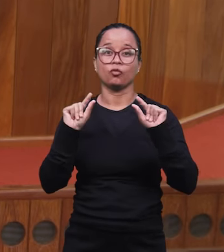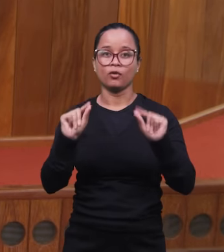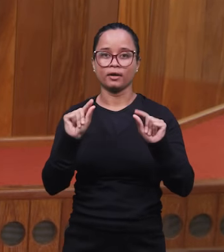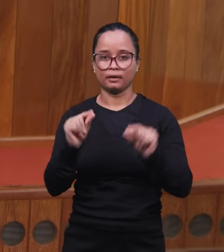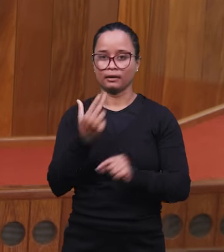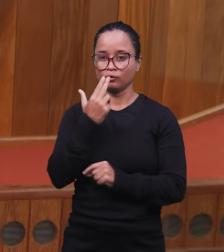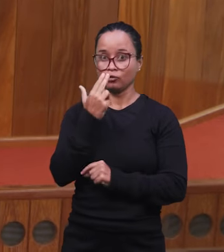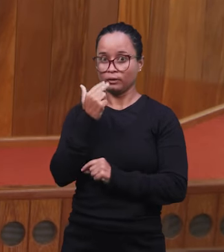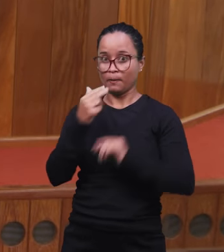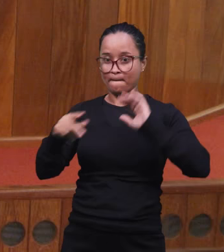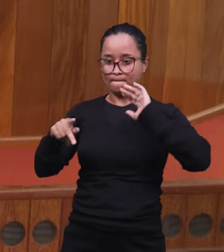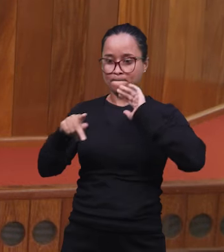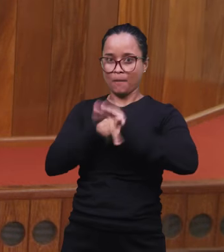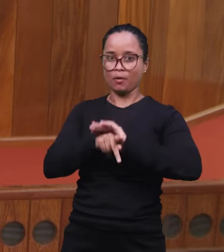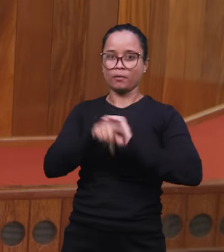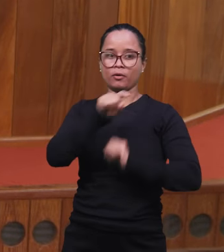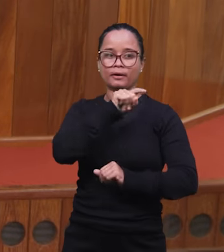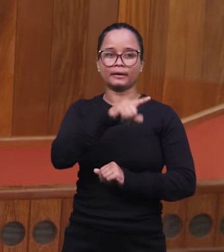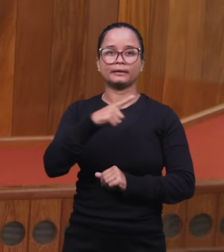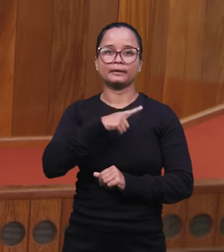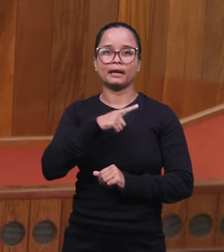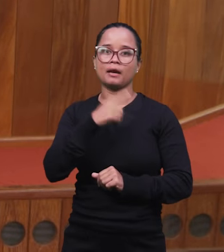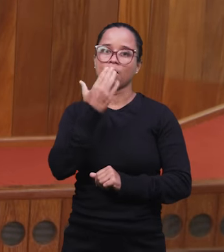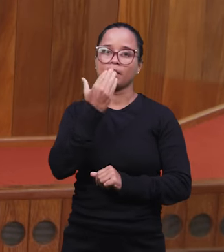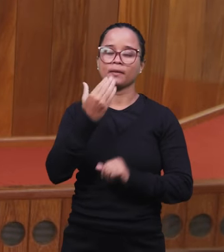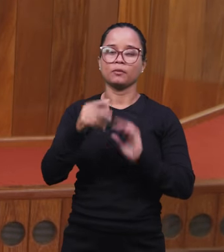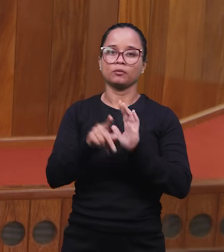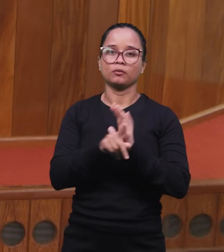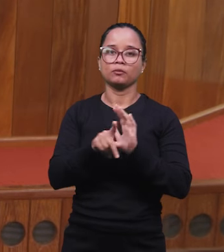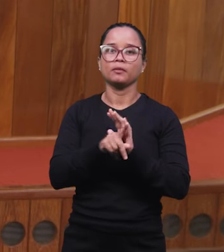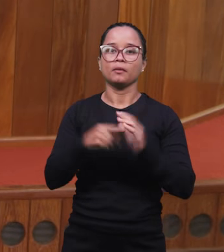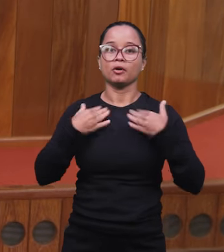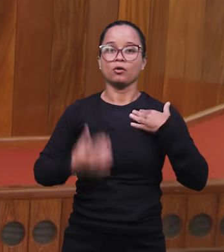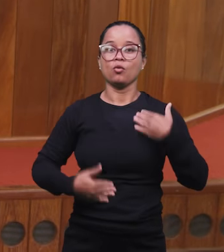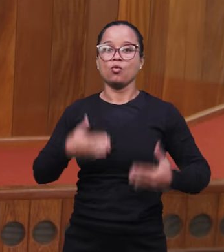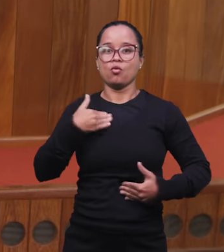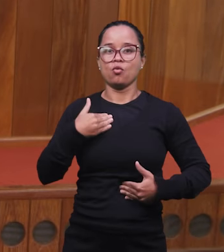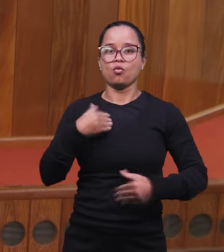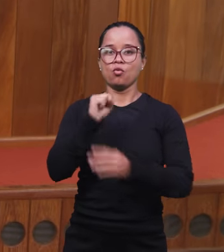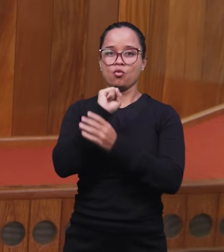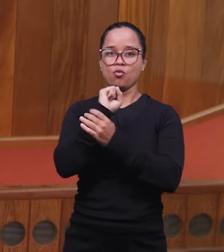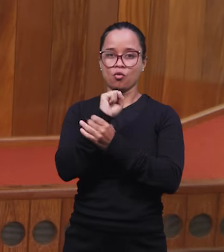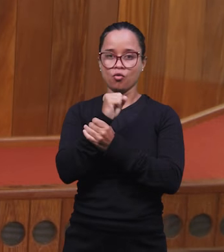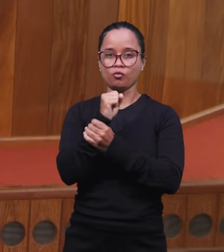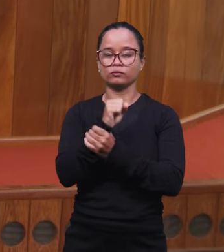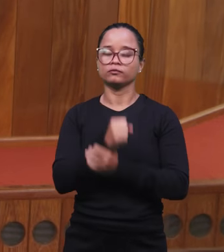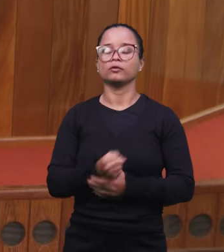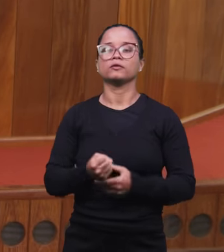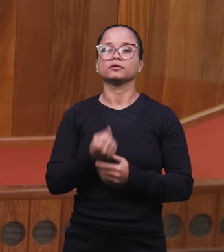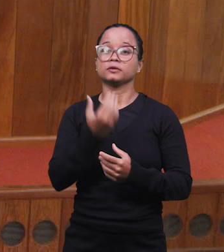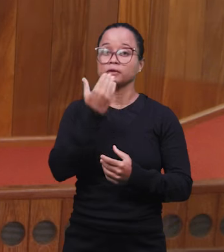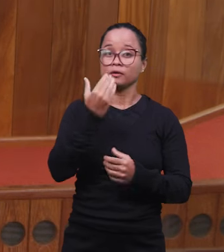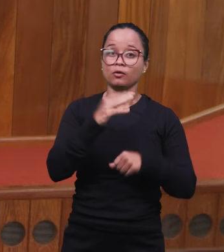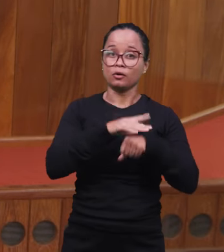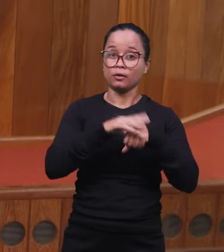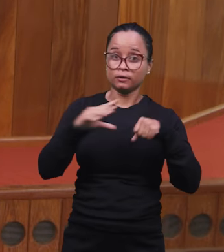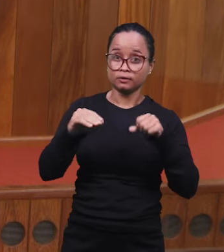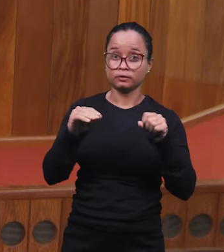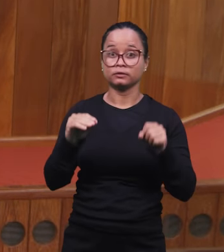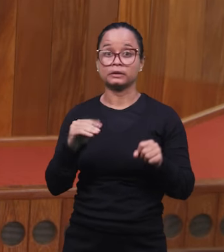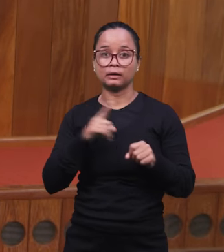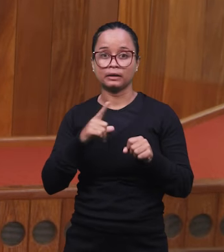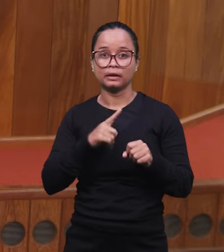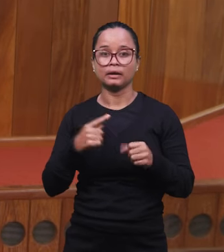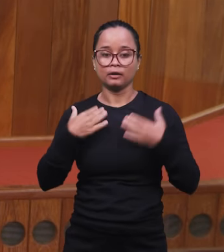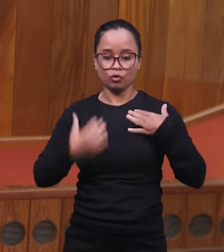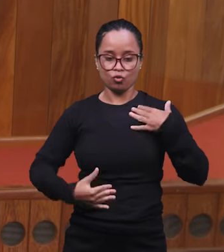esse alimento, ele não só fortalecia, como ele curava algumas enfermidades aqui. Esse alimento servia para isso. Eu mostrava que os irmãos